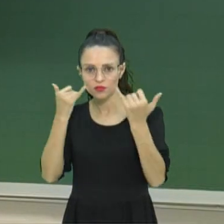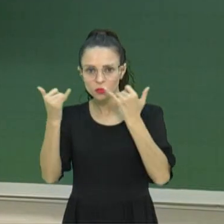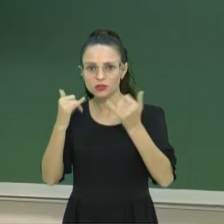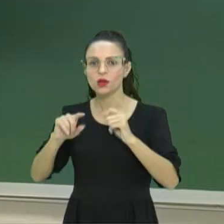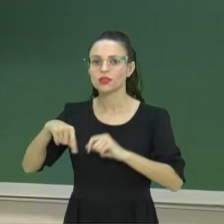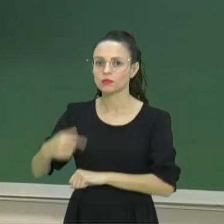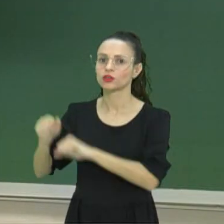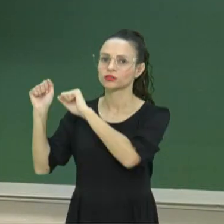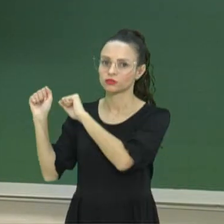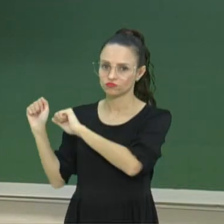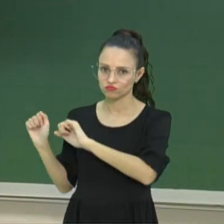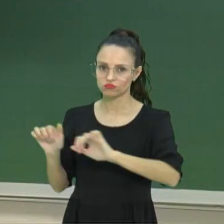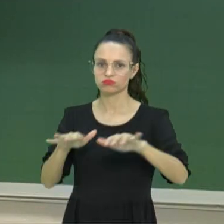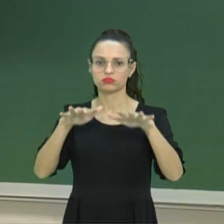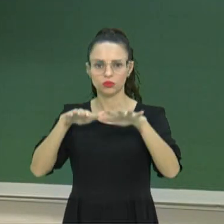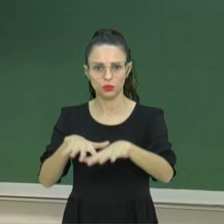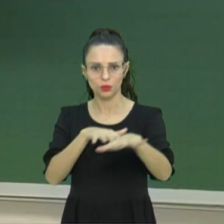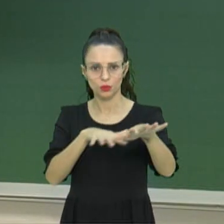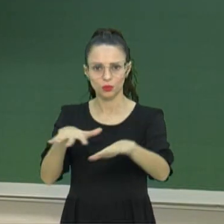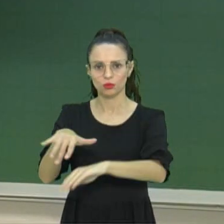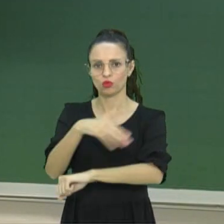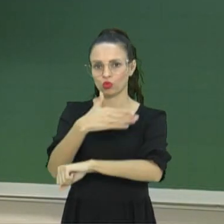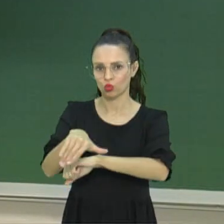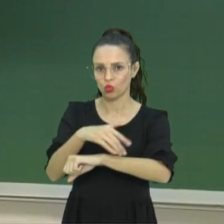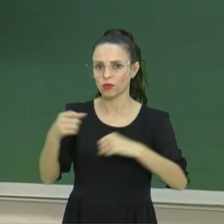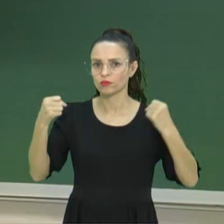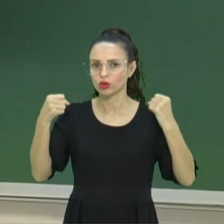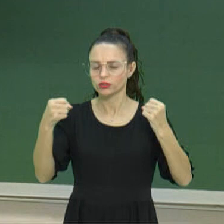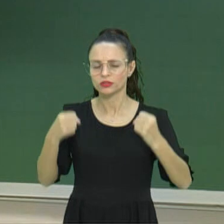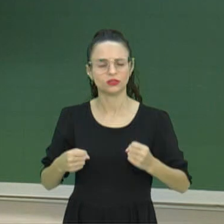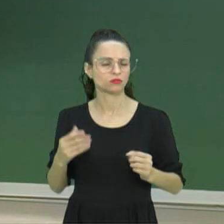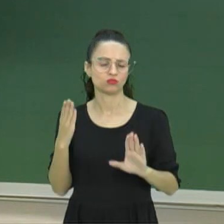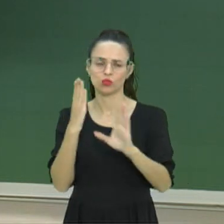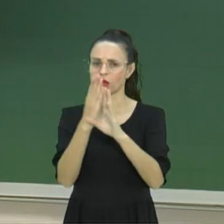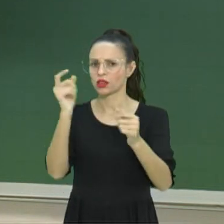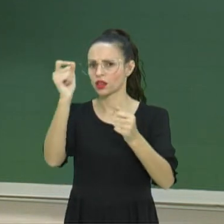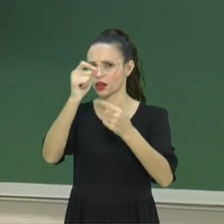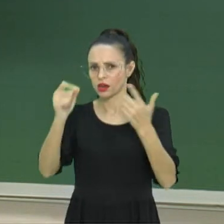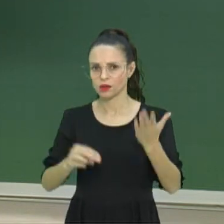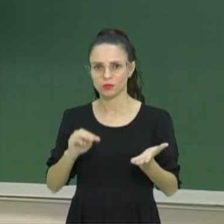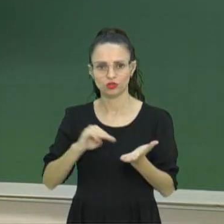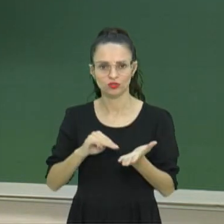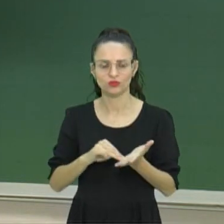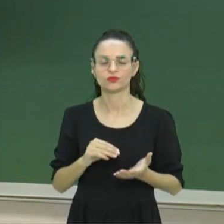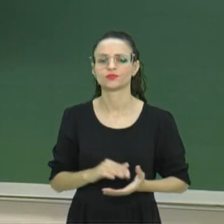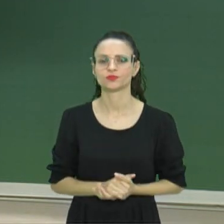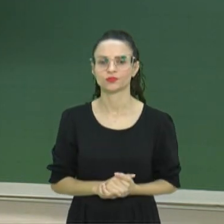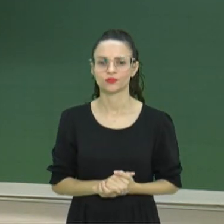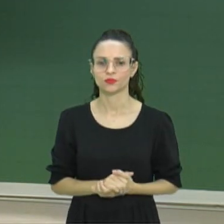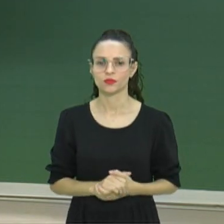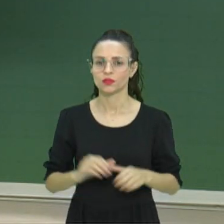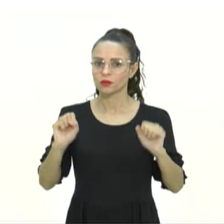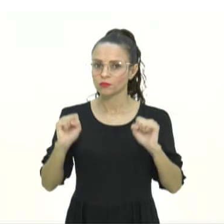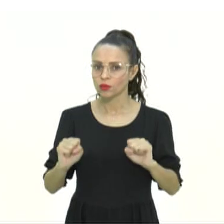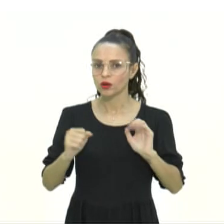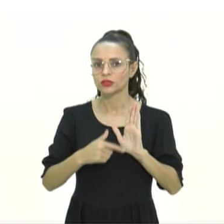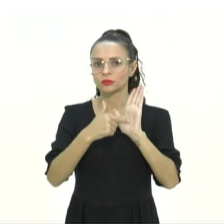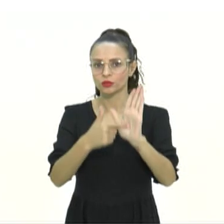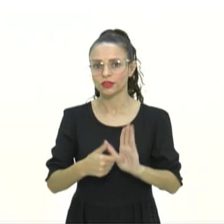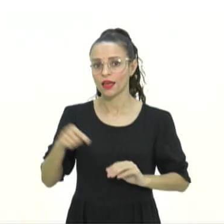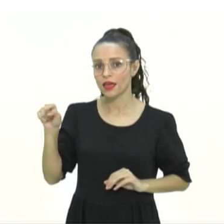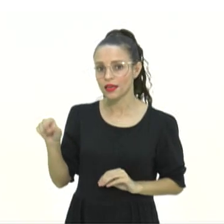Depois foram às ruas para protestar, por diversos motivos. Bom, então pode-se mencionar que